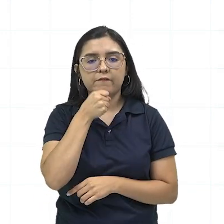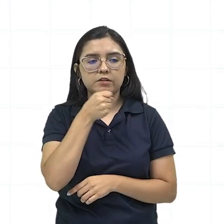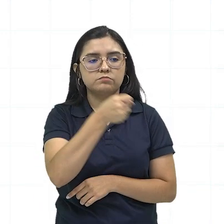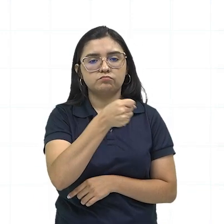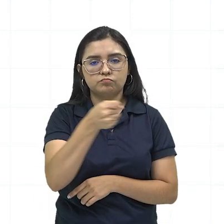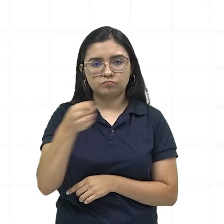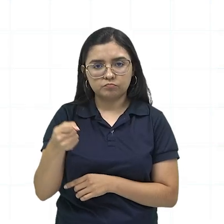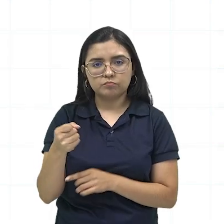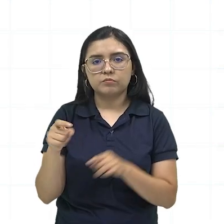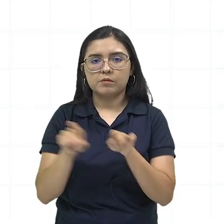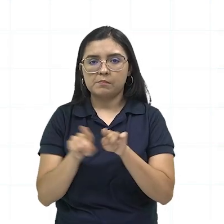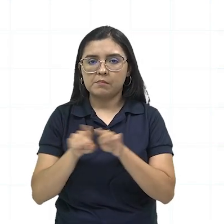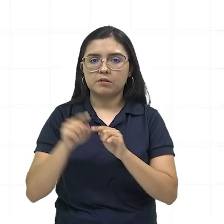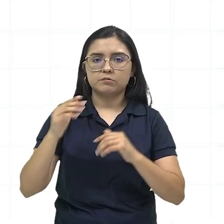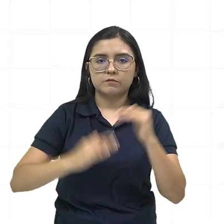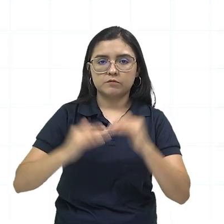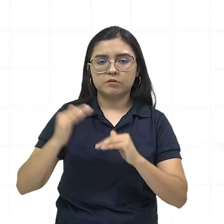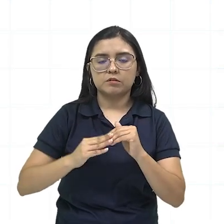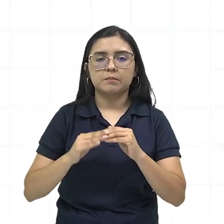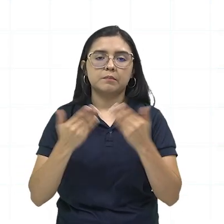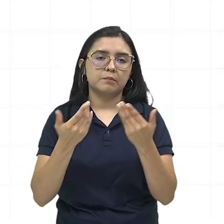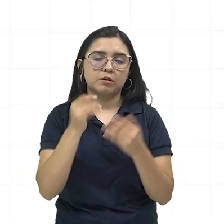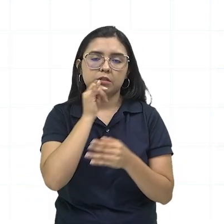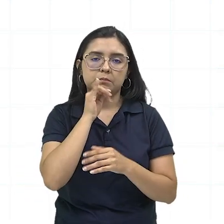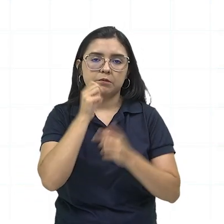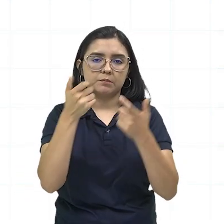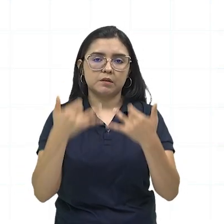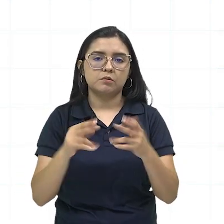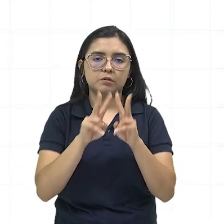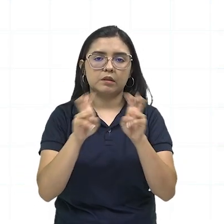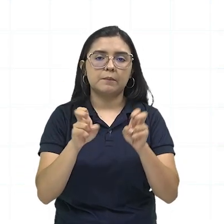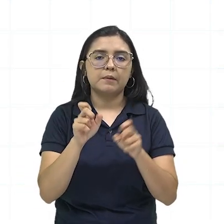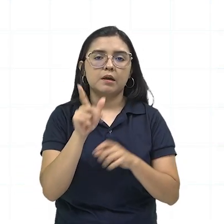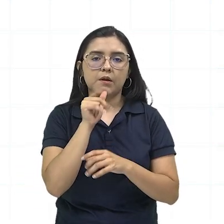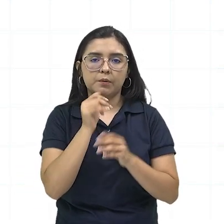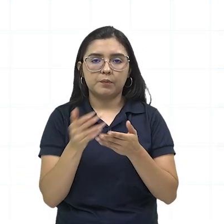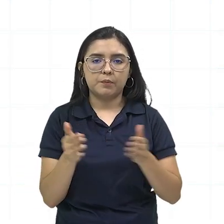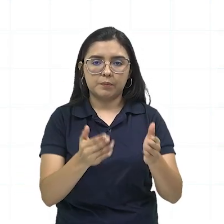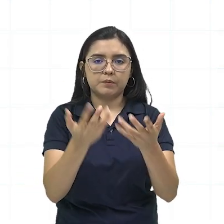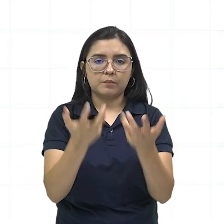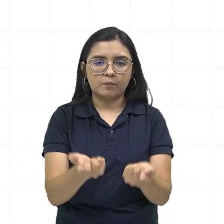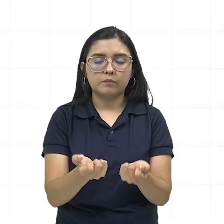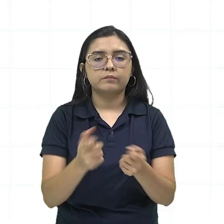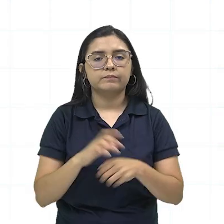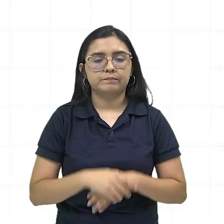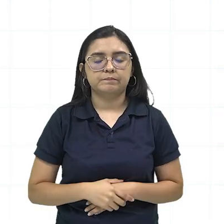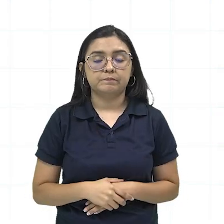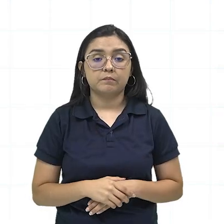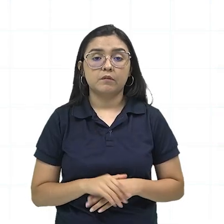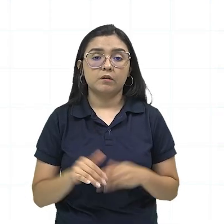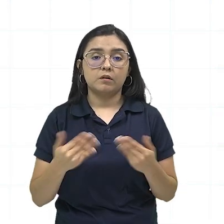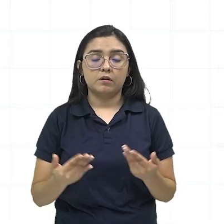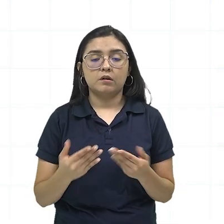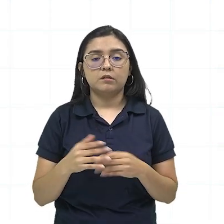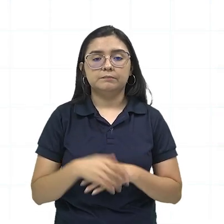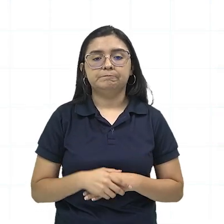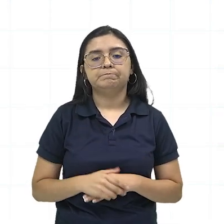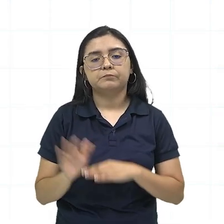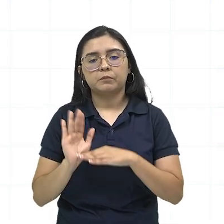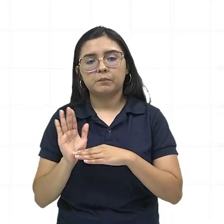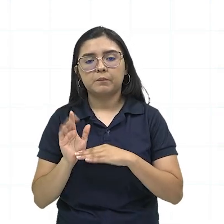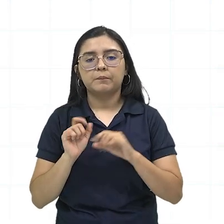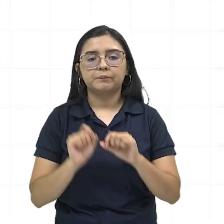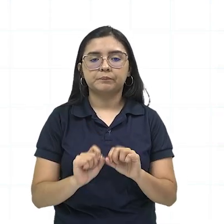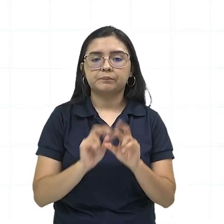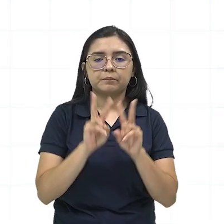esses especialistas para falar, por exemplo, sobre a seca. Muito comum nos últimos anos, reportagens com documentários científicos